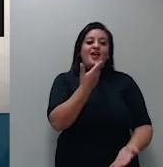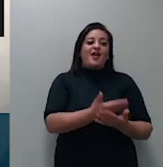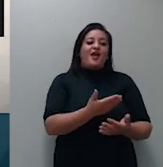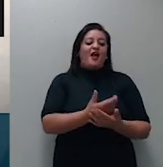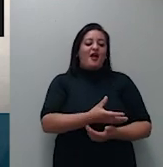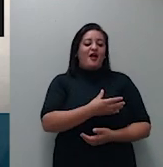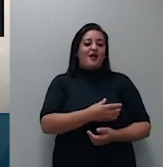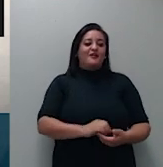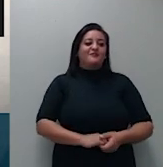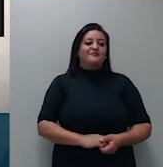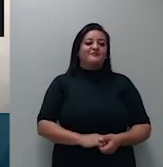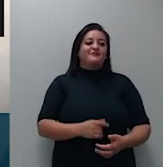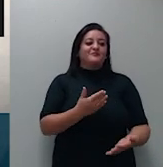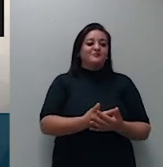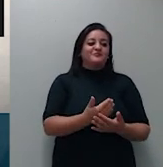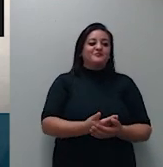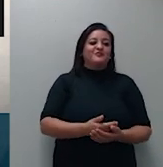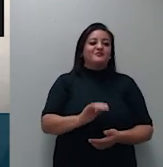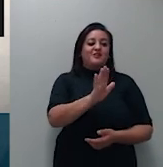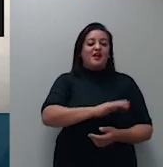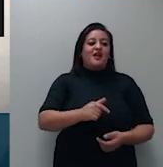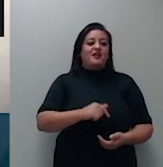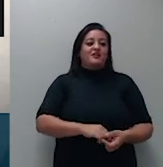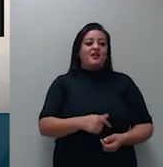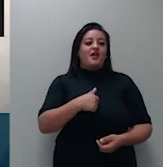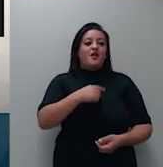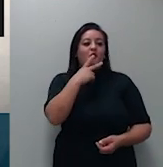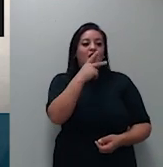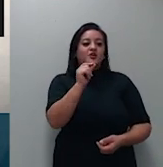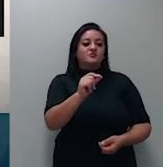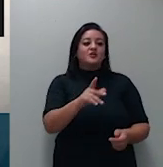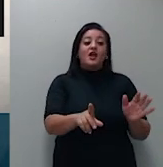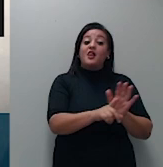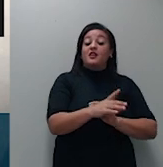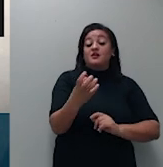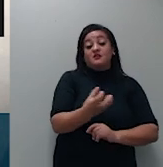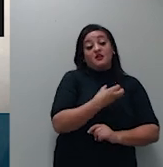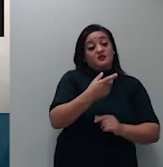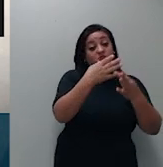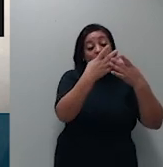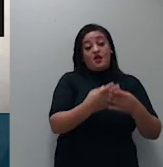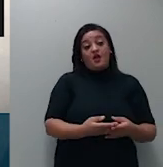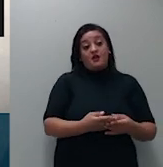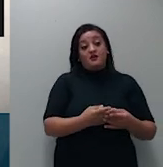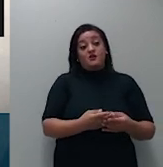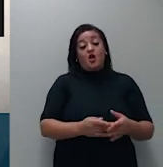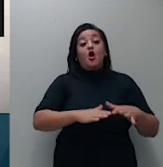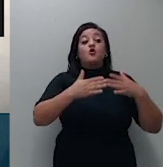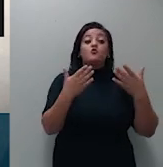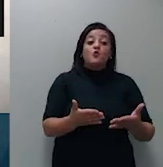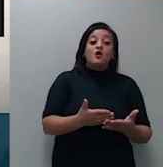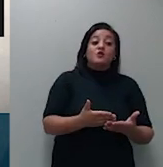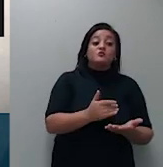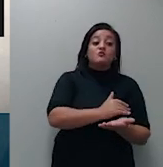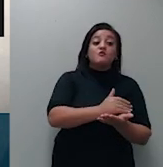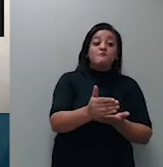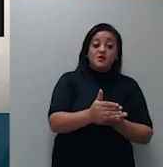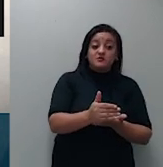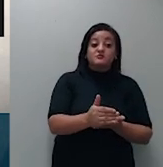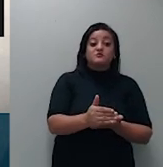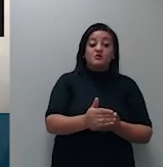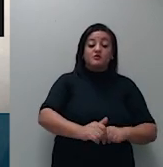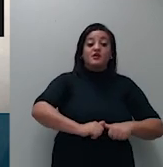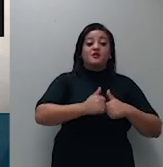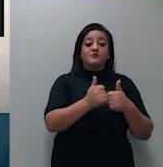especialista na área no fundo eu acho que foi O que a lei quis né ela quis dizer o seguinte Olha quando ele entrou